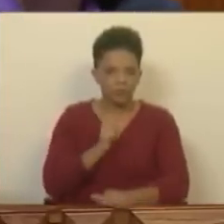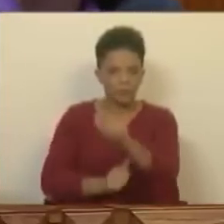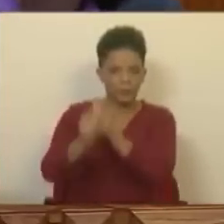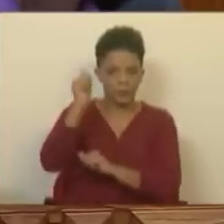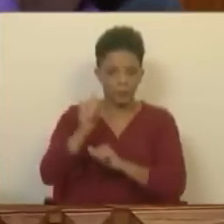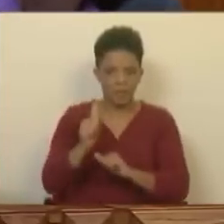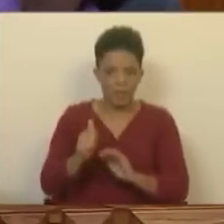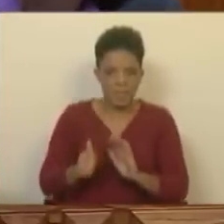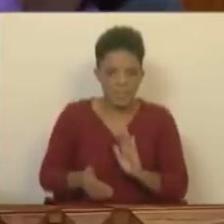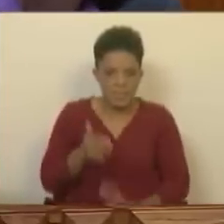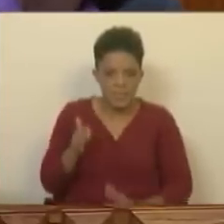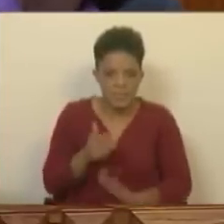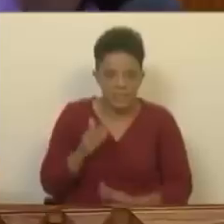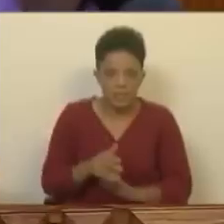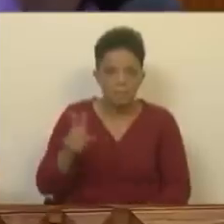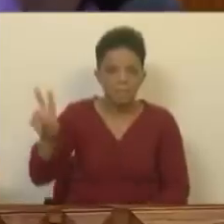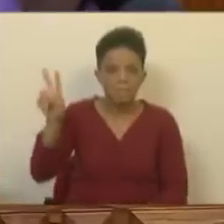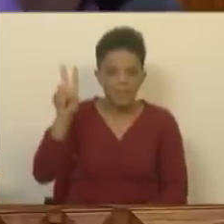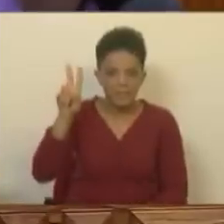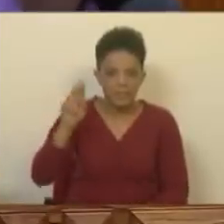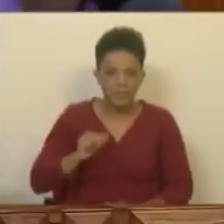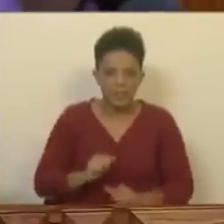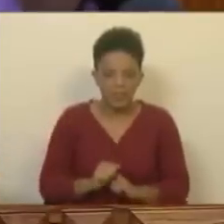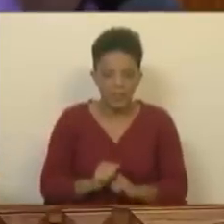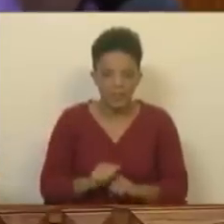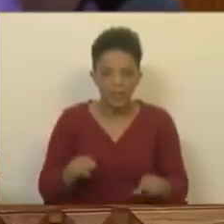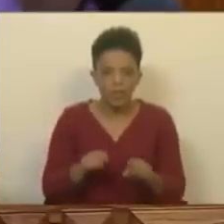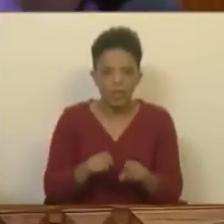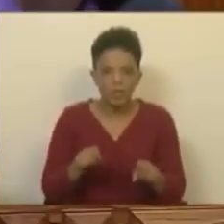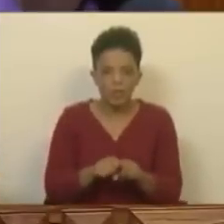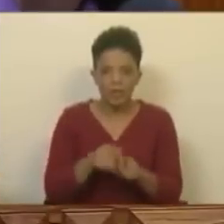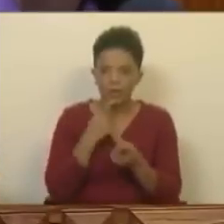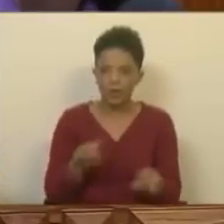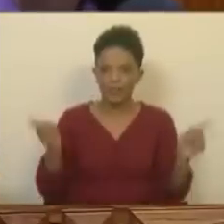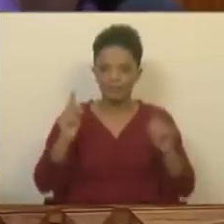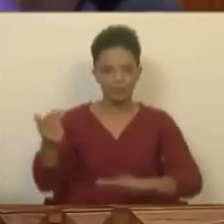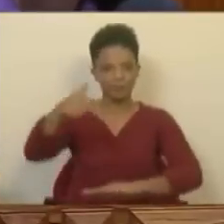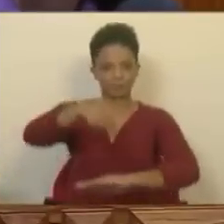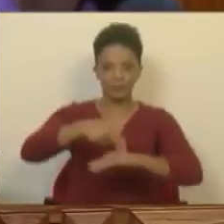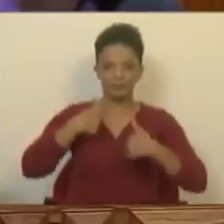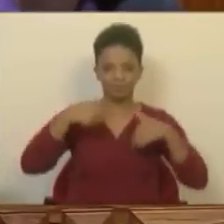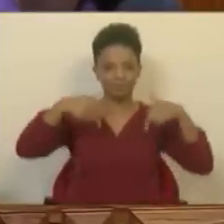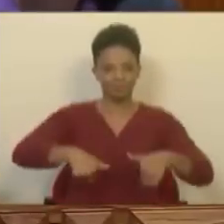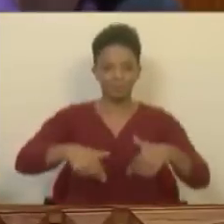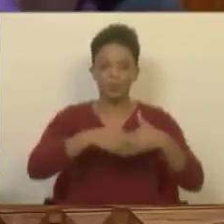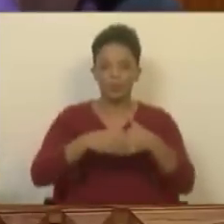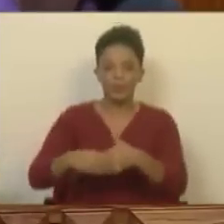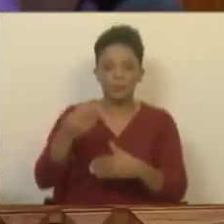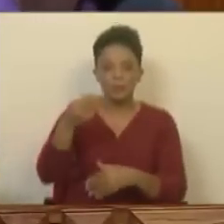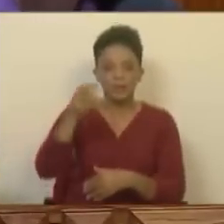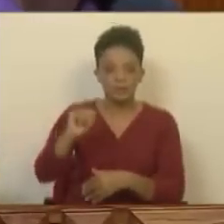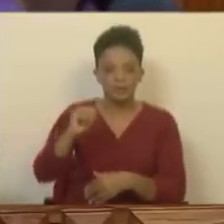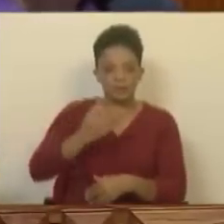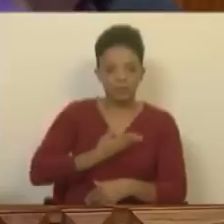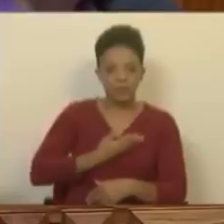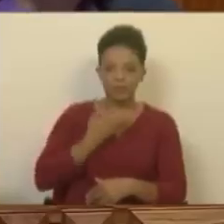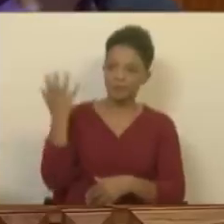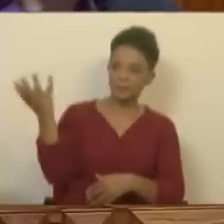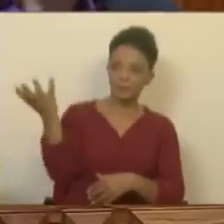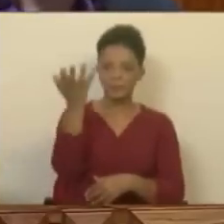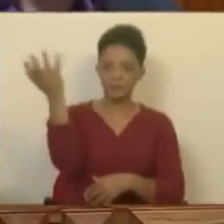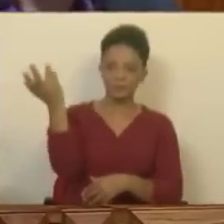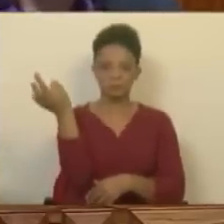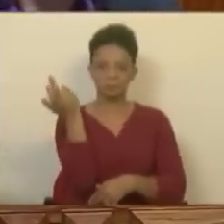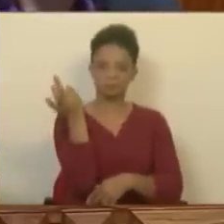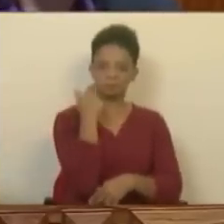a pressa o PSD fez a sua renter e então o líder do PSD com grande poupa em circunstância